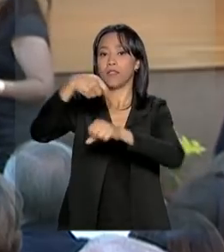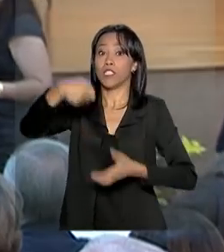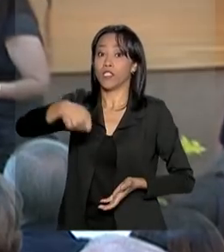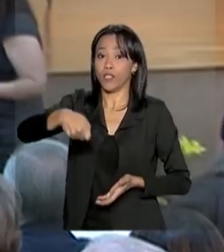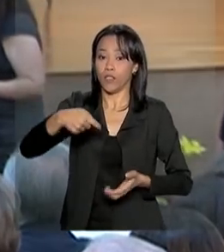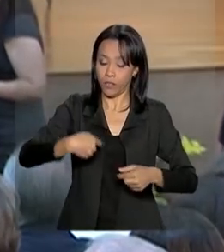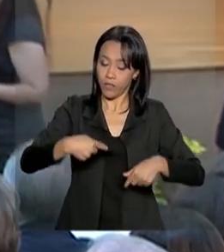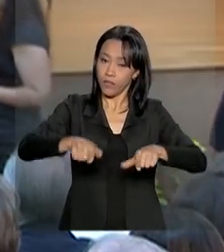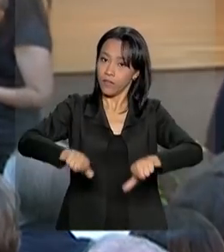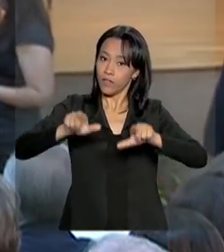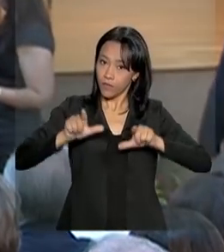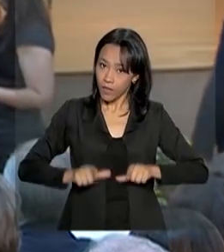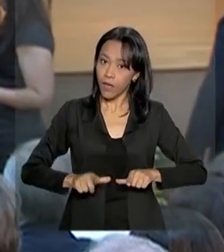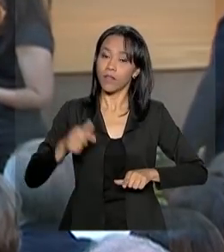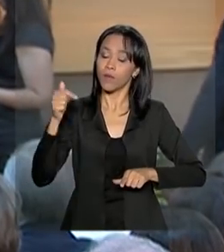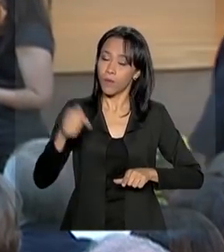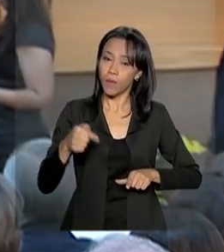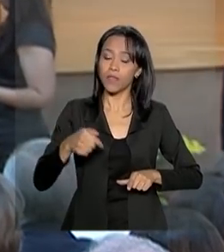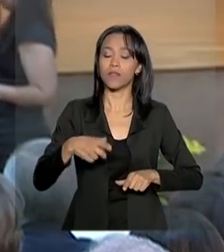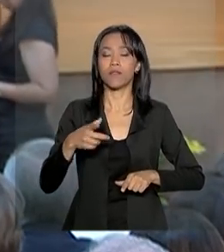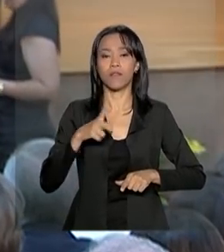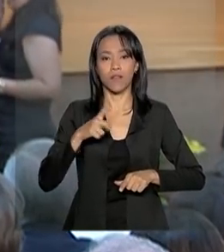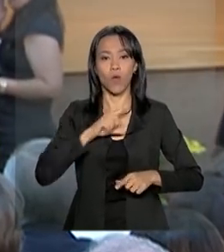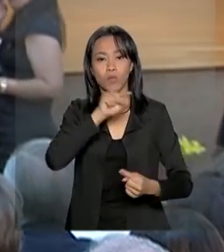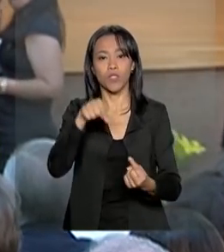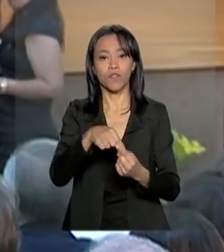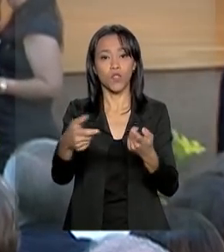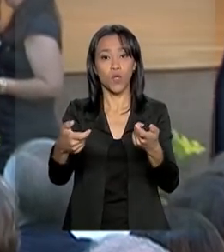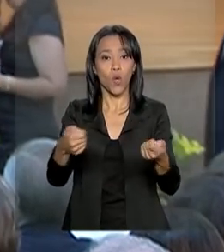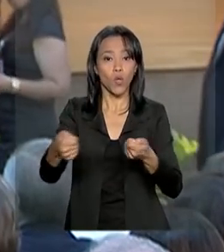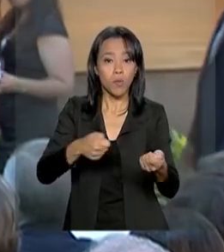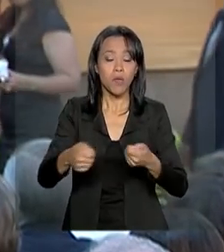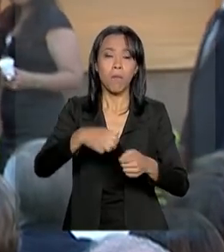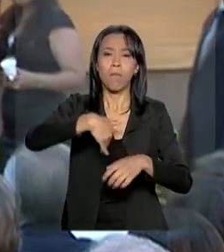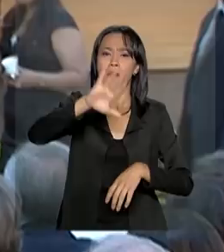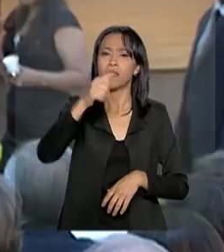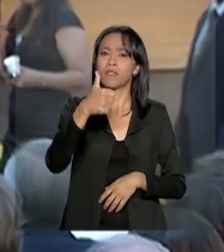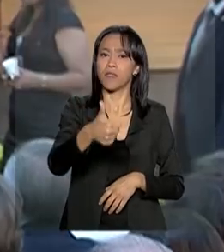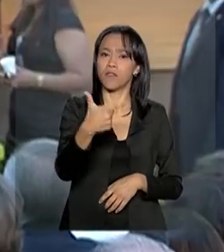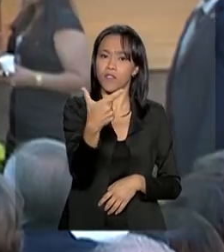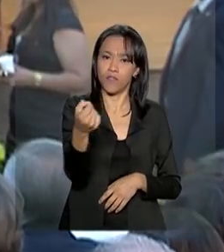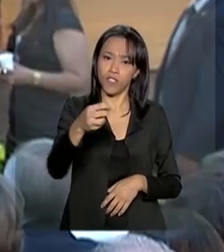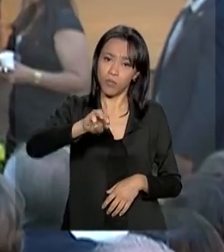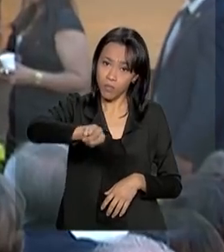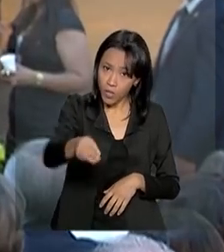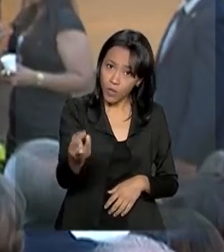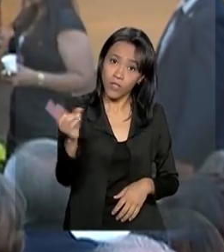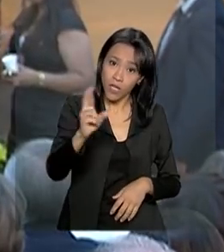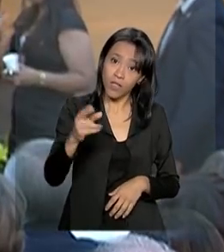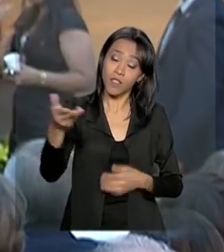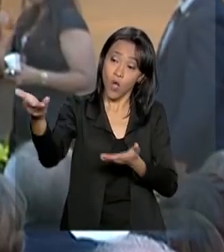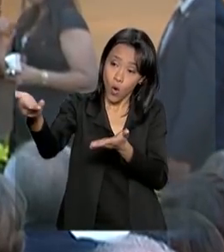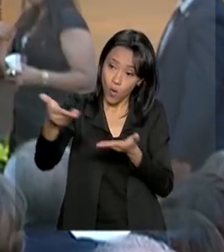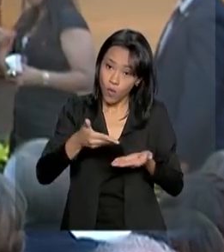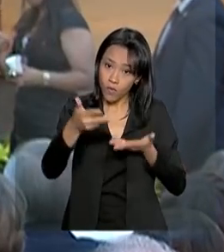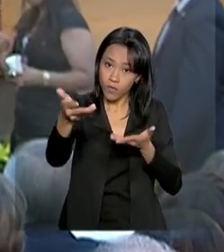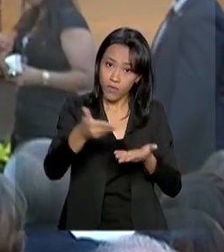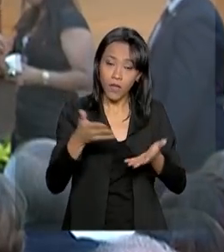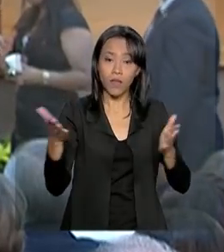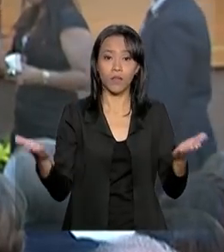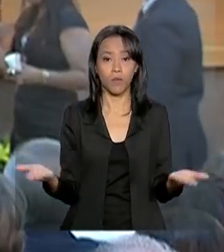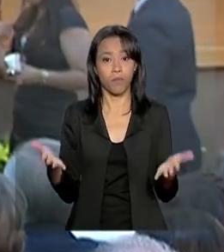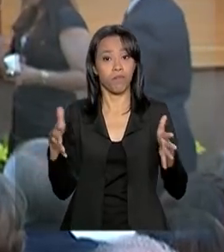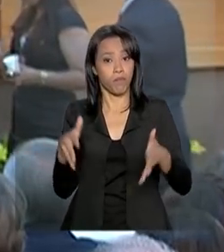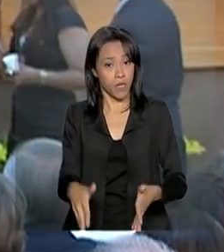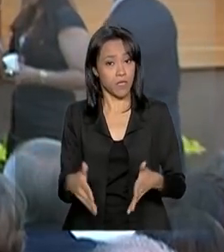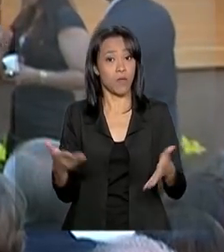governo espera economizar mais de 120 milhões de reais por ano. Estão convidados para participar aqui hoje, como